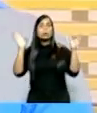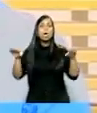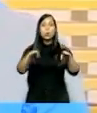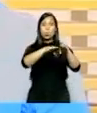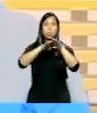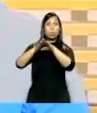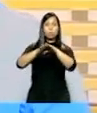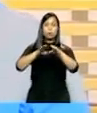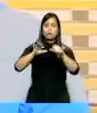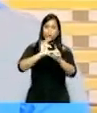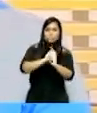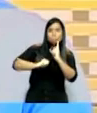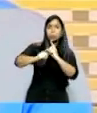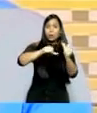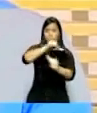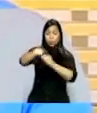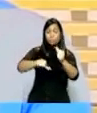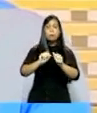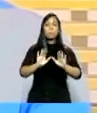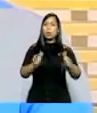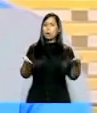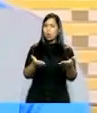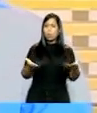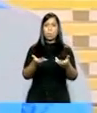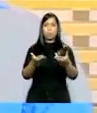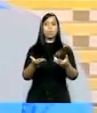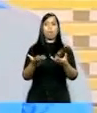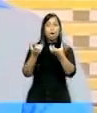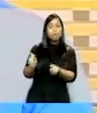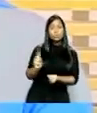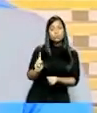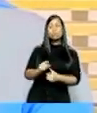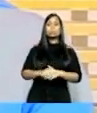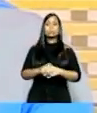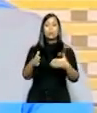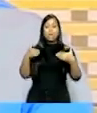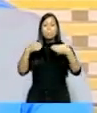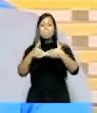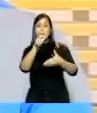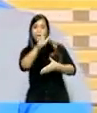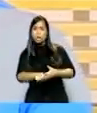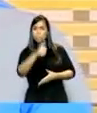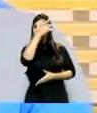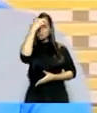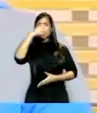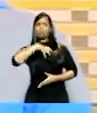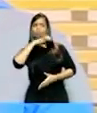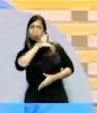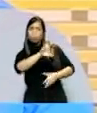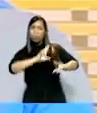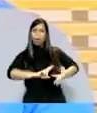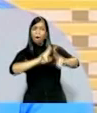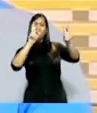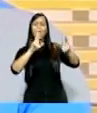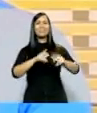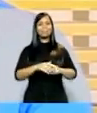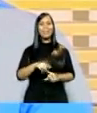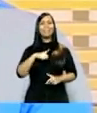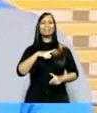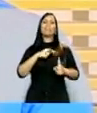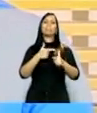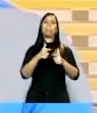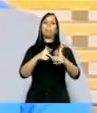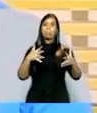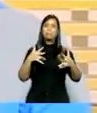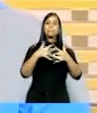igualdade, de transformação da sociedade como um todo. Agora, a intolerância, quando ela se remete ao outro, ou seja, ao diferente, né, ela traz complicações,